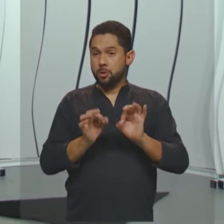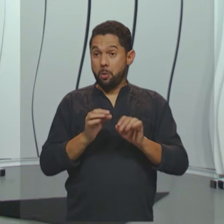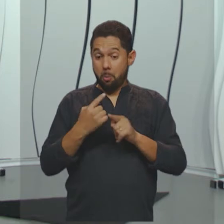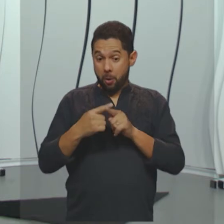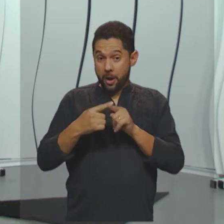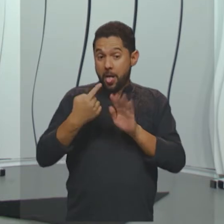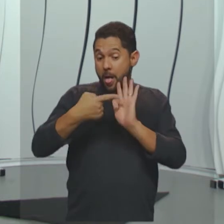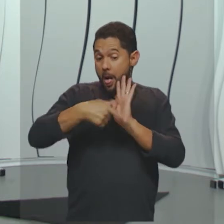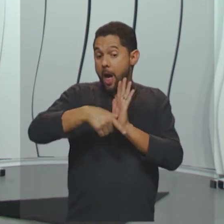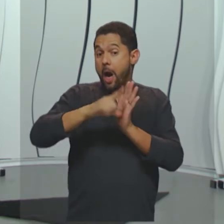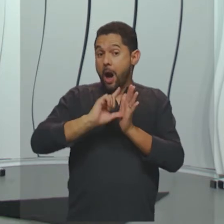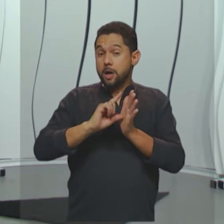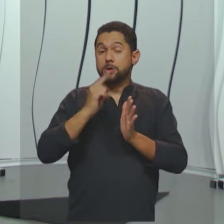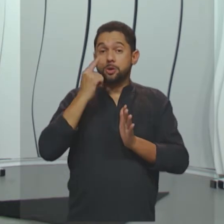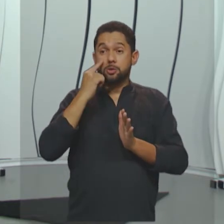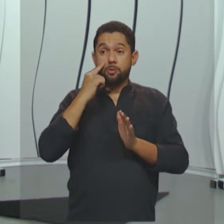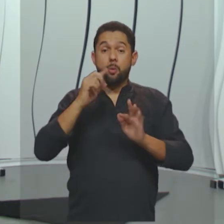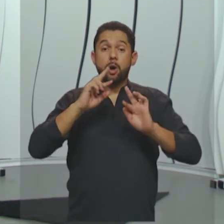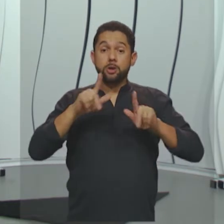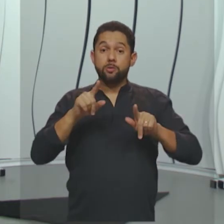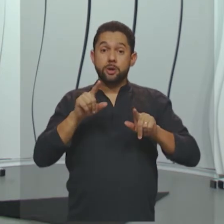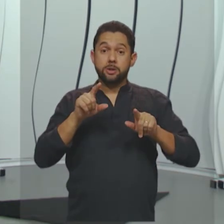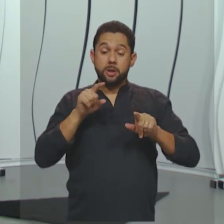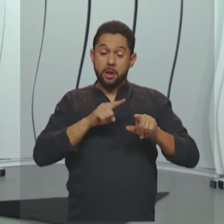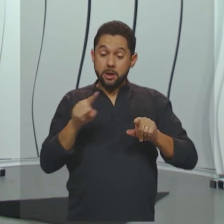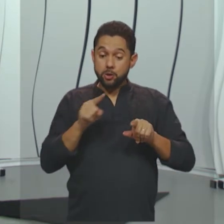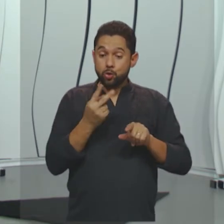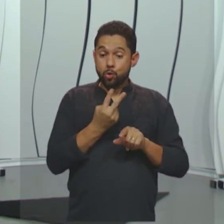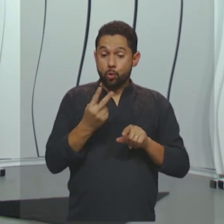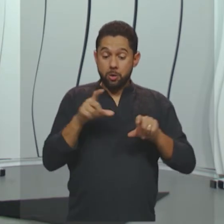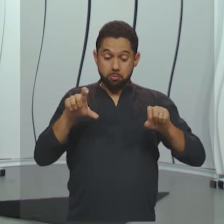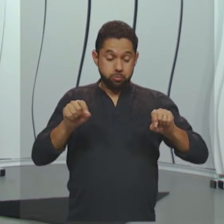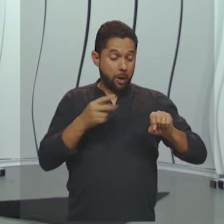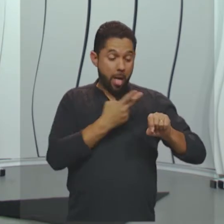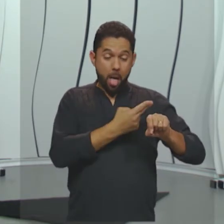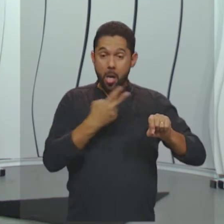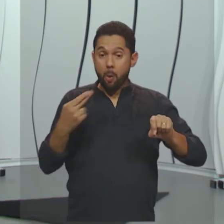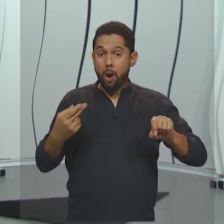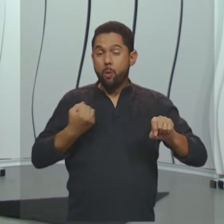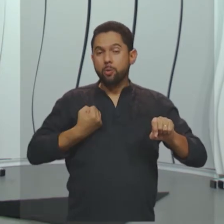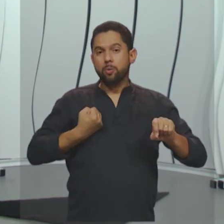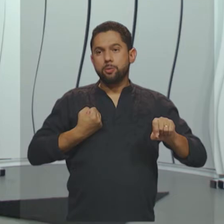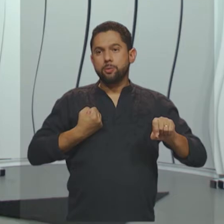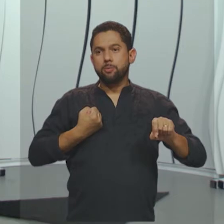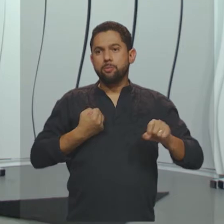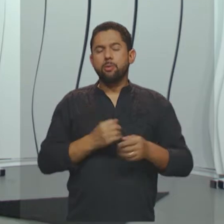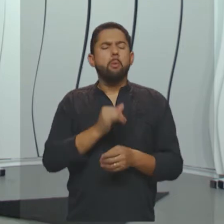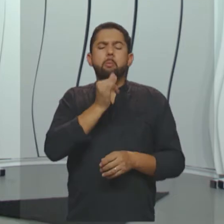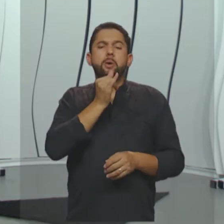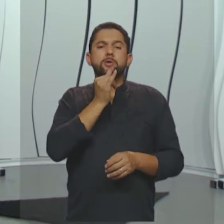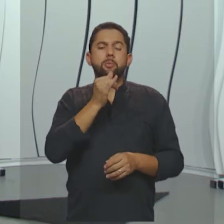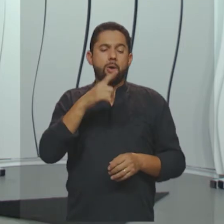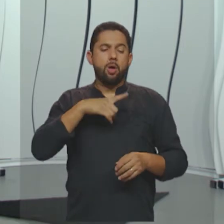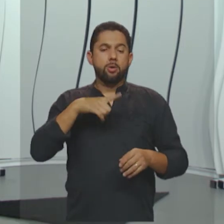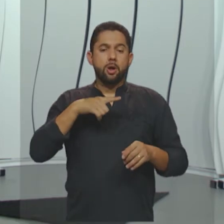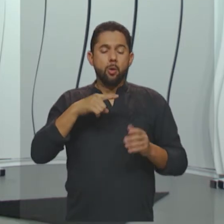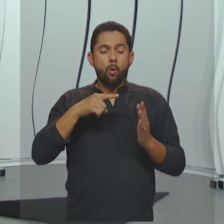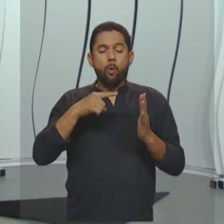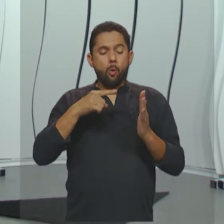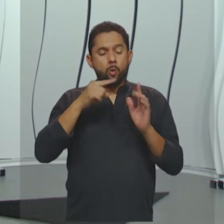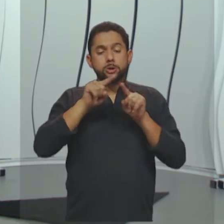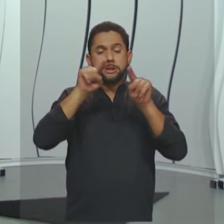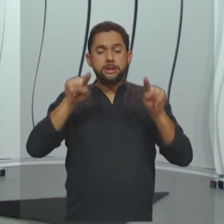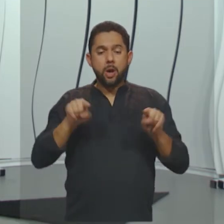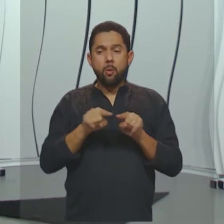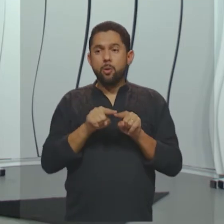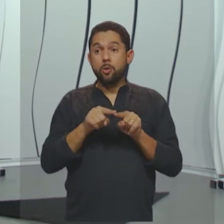paralelo, a diferença de potencial nesses resistores tem o mesmo valor. Então, vamos supor que eu tenha um circuito com 3